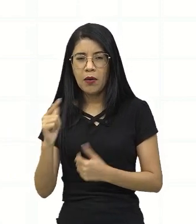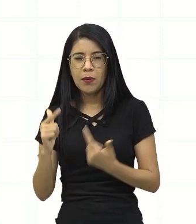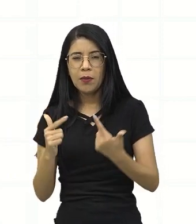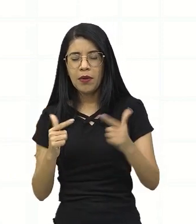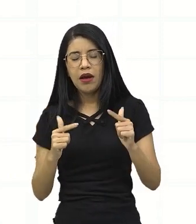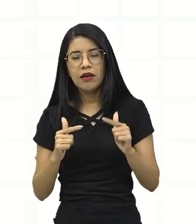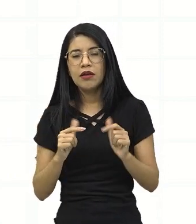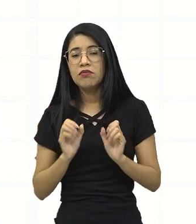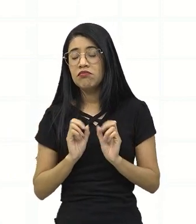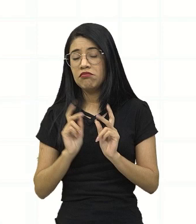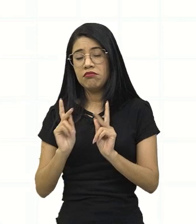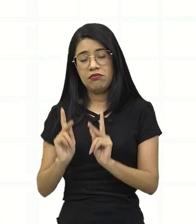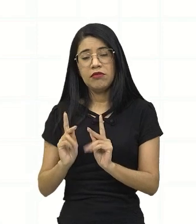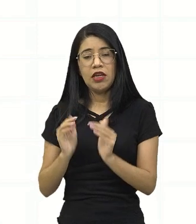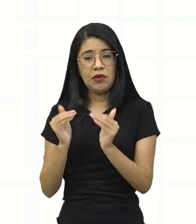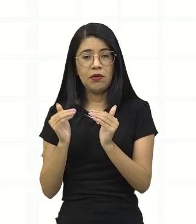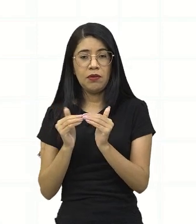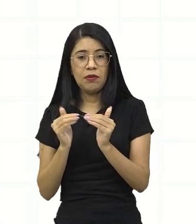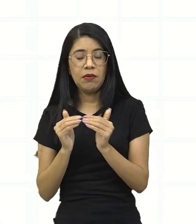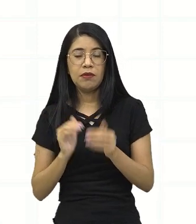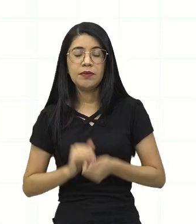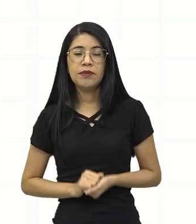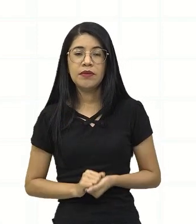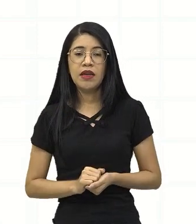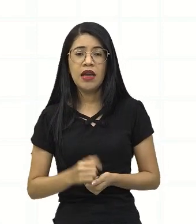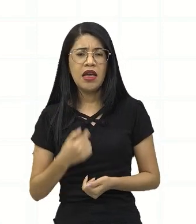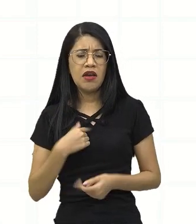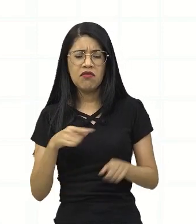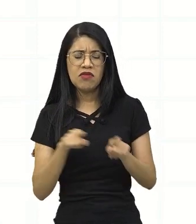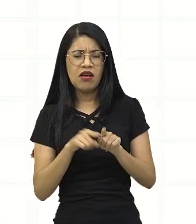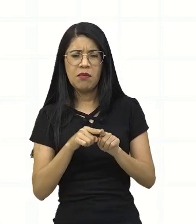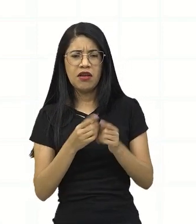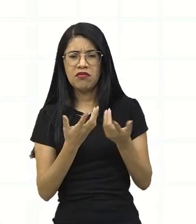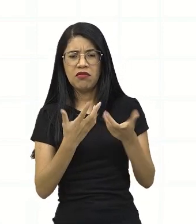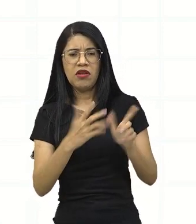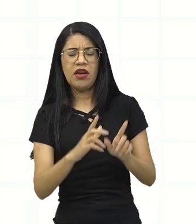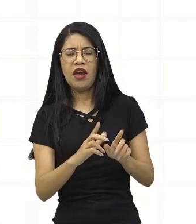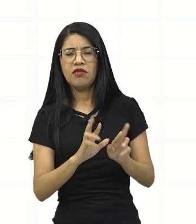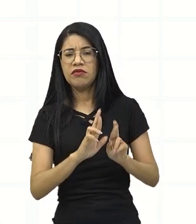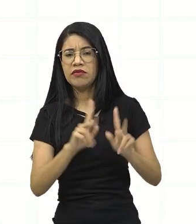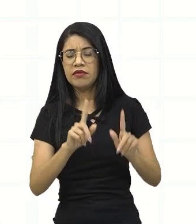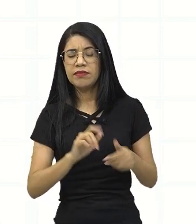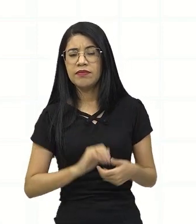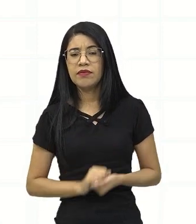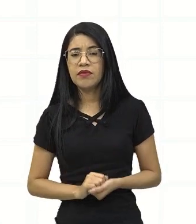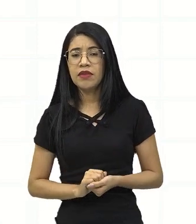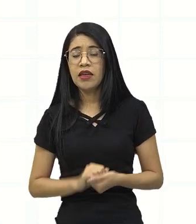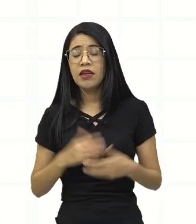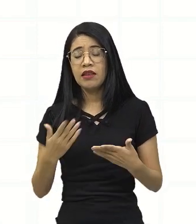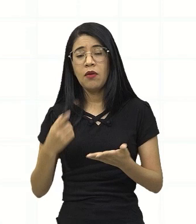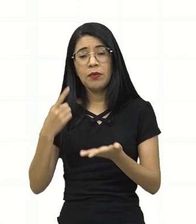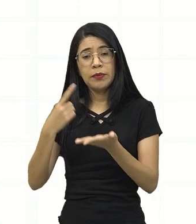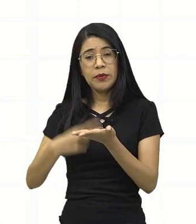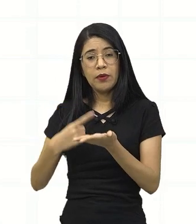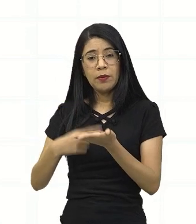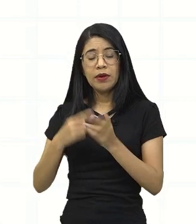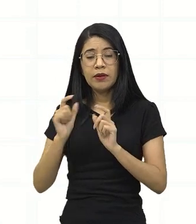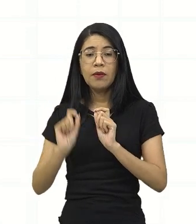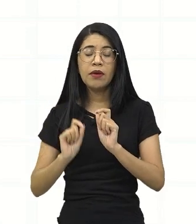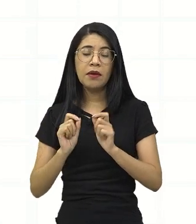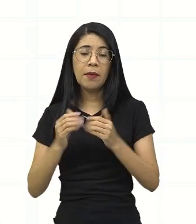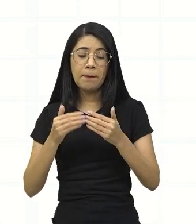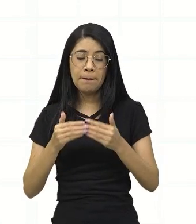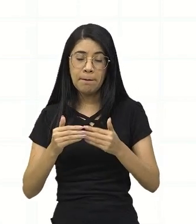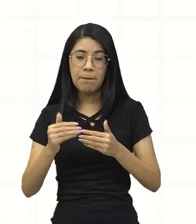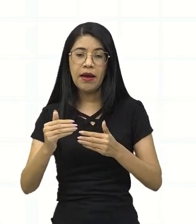Perfeitamente, respondeu a Águia. Também eu não quero outra coisa. Nesse caso, combinamos isto. De agora